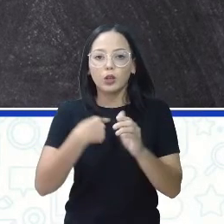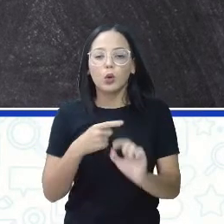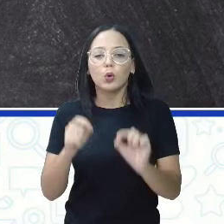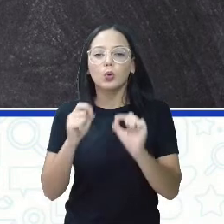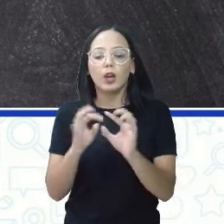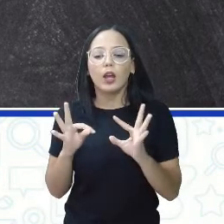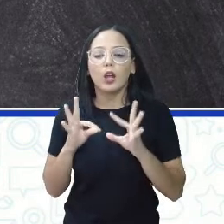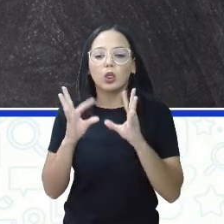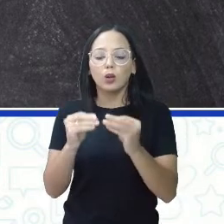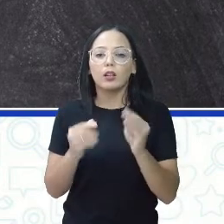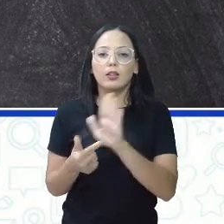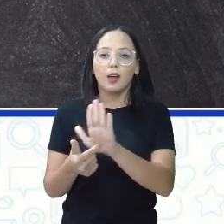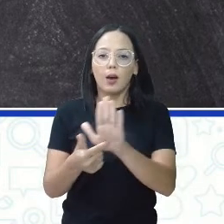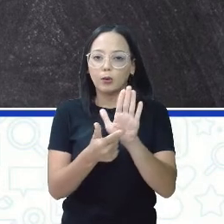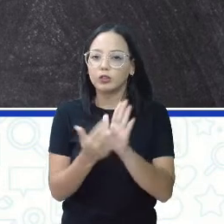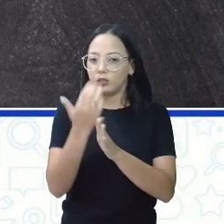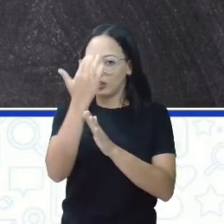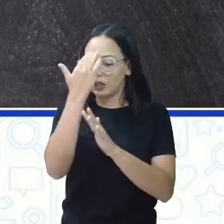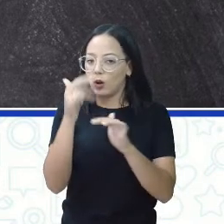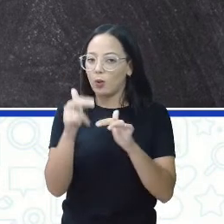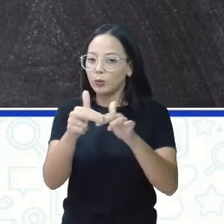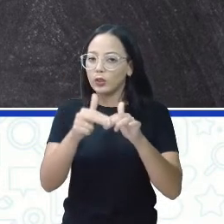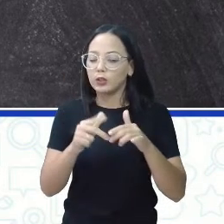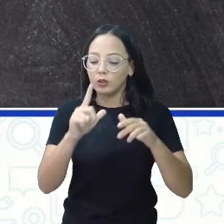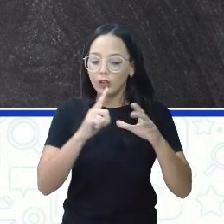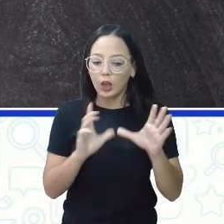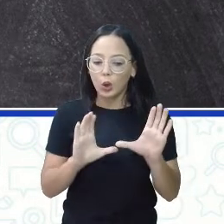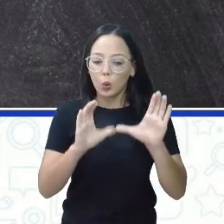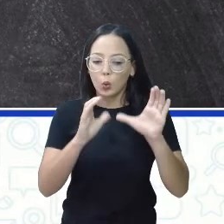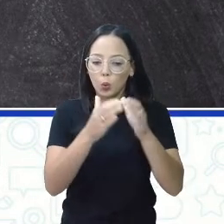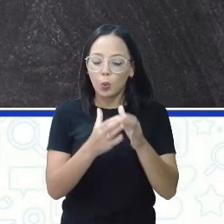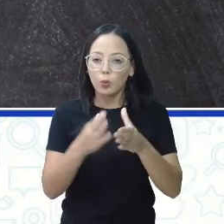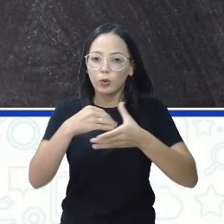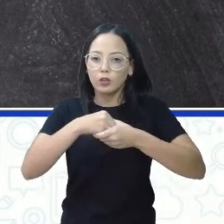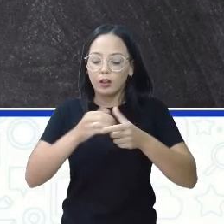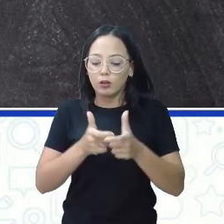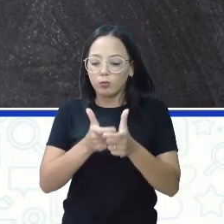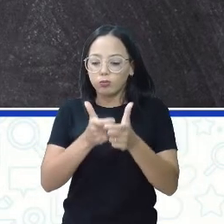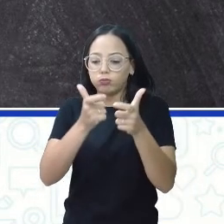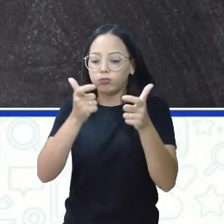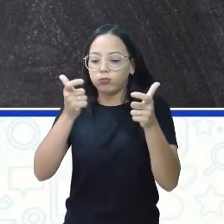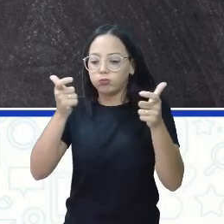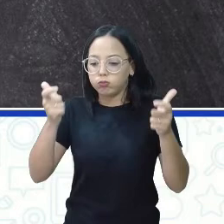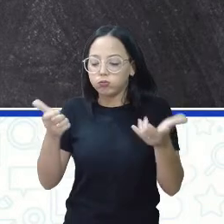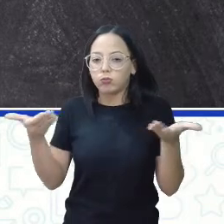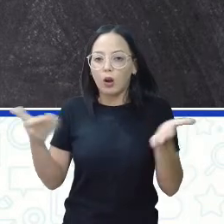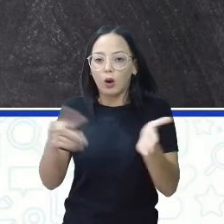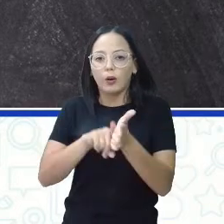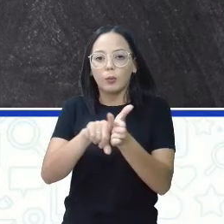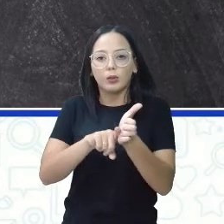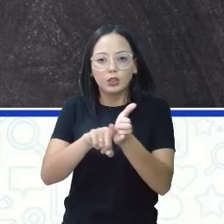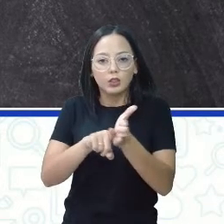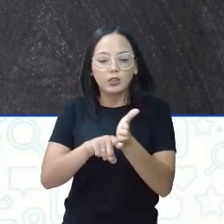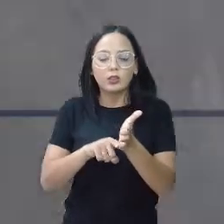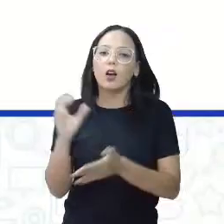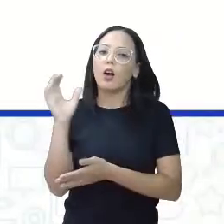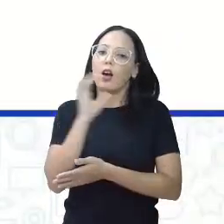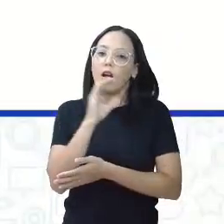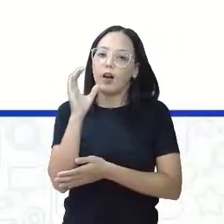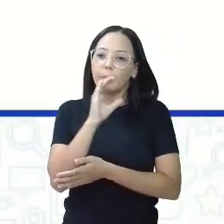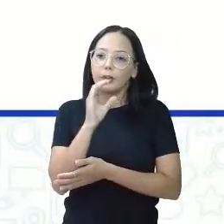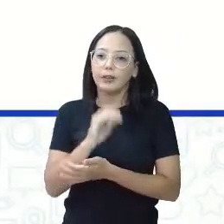totalizar a nossa amostra. Então, a gente está pegando um grupo dentro do grande grupo para fazer essa pesquisa de maneira mais rápida, tá